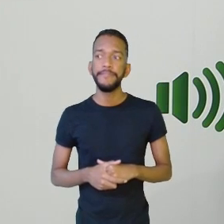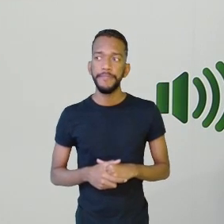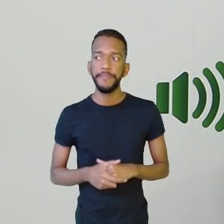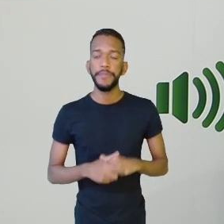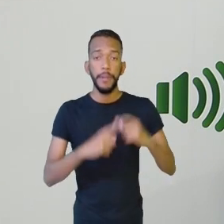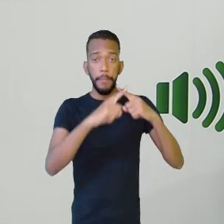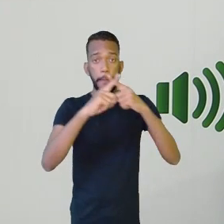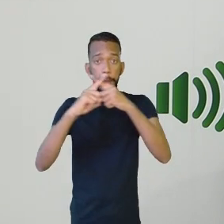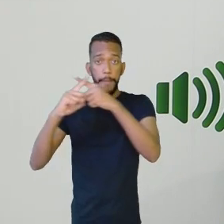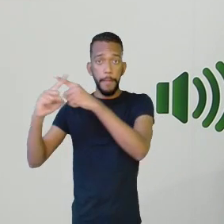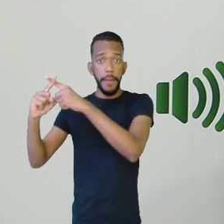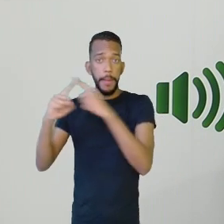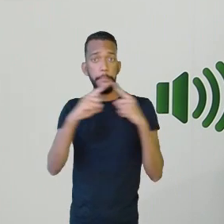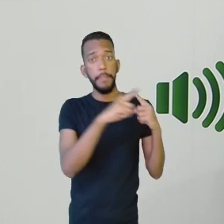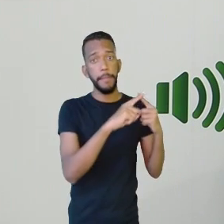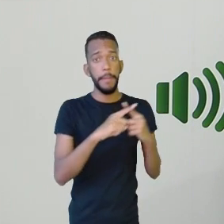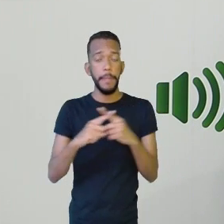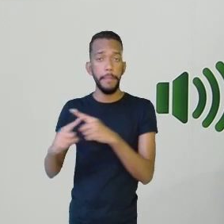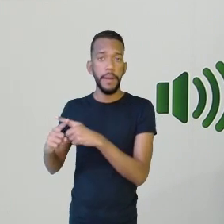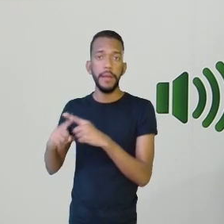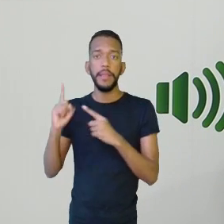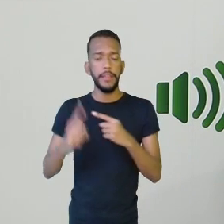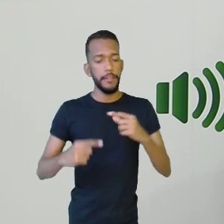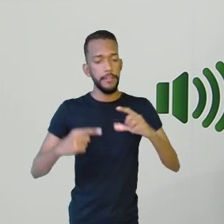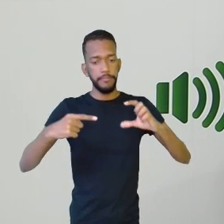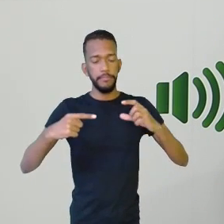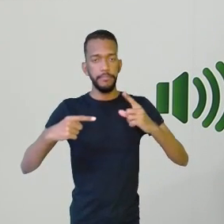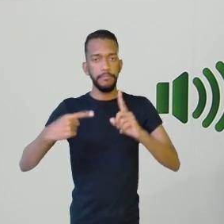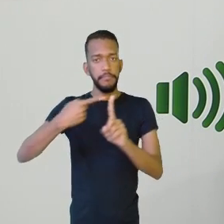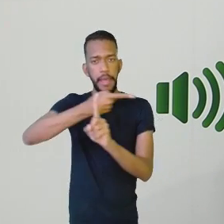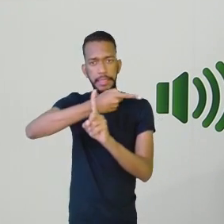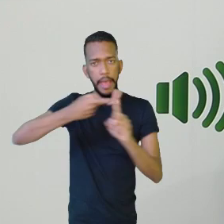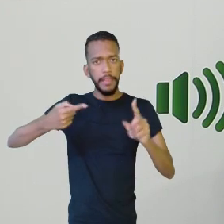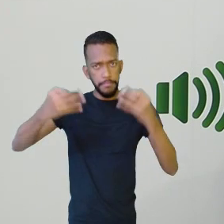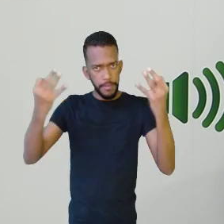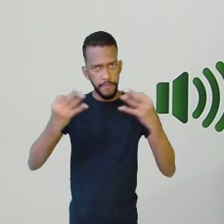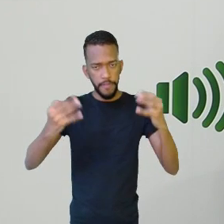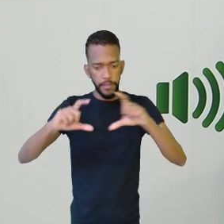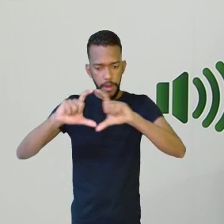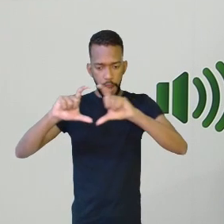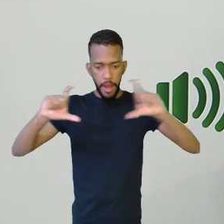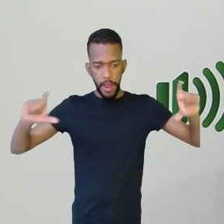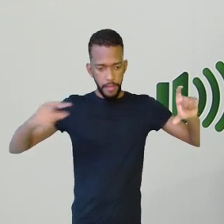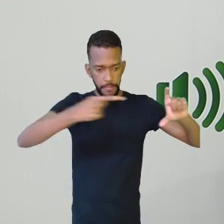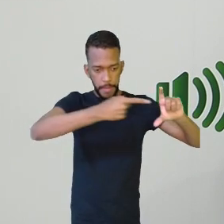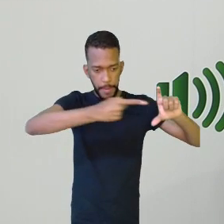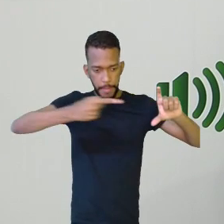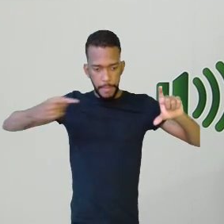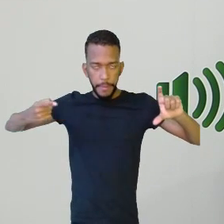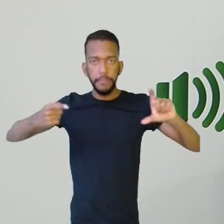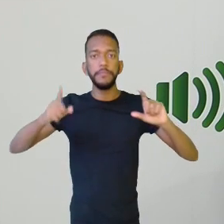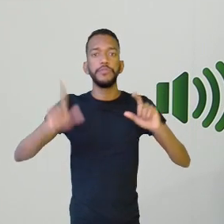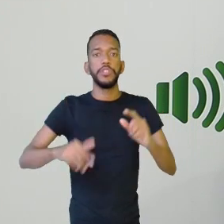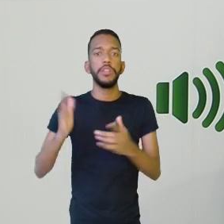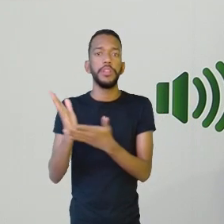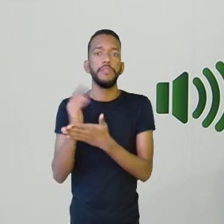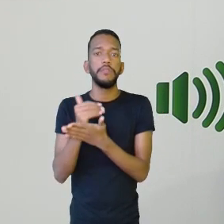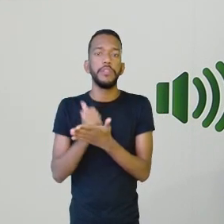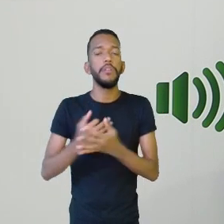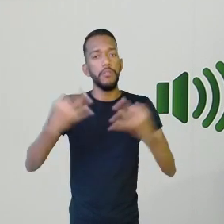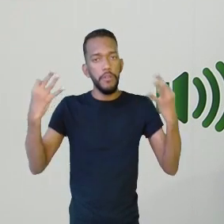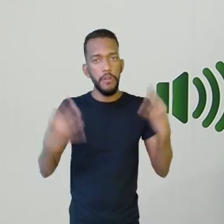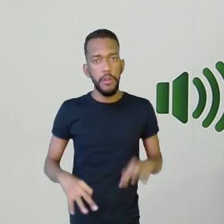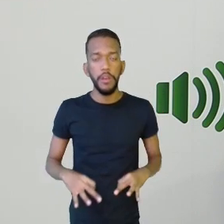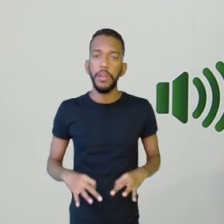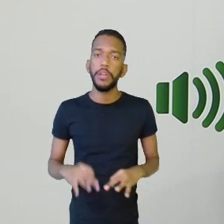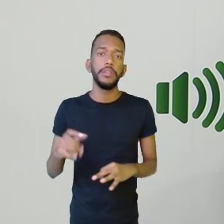está dividindo ao meio bem certinho. Ninguém aí vai reclamar, porque estão dividindo corretinho, sem ninguém